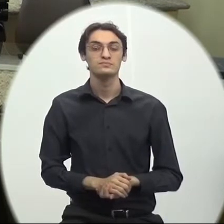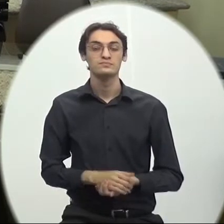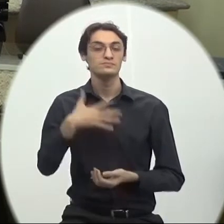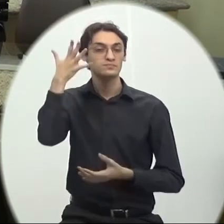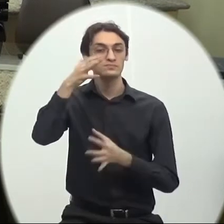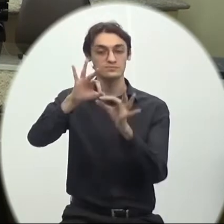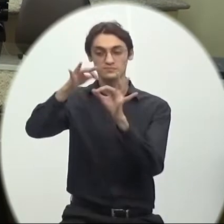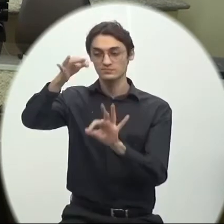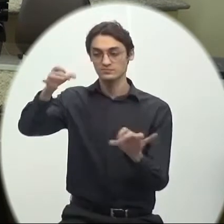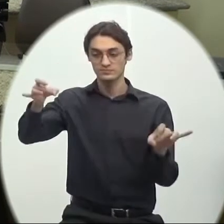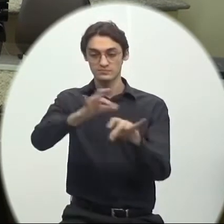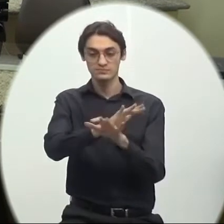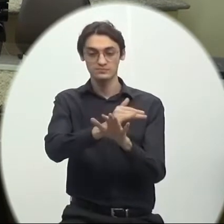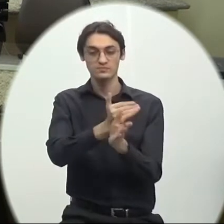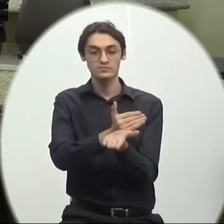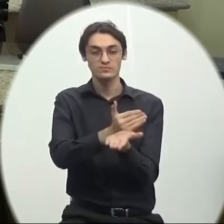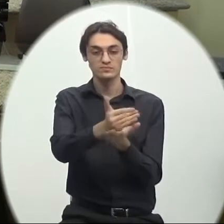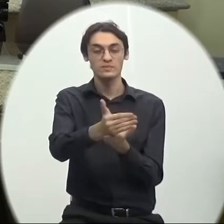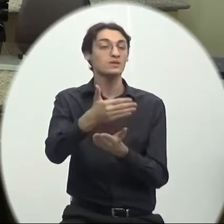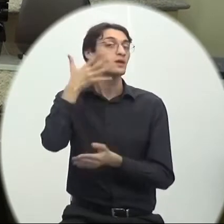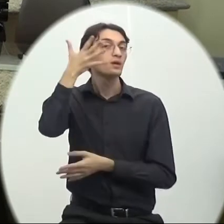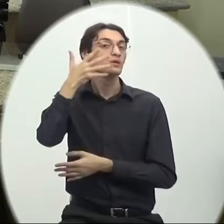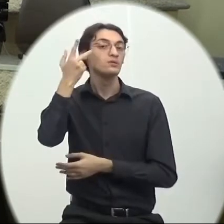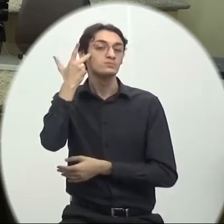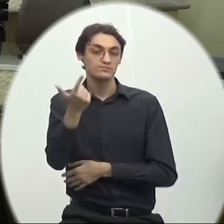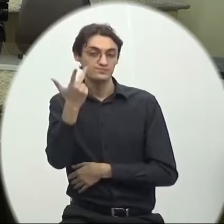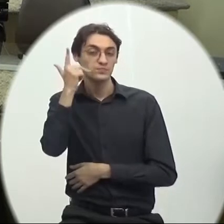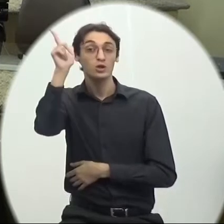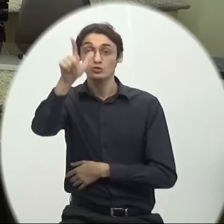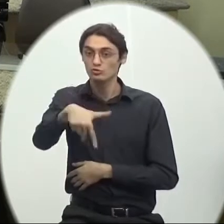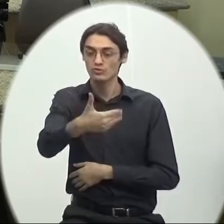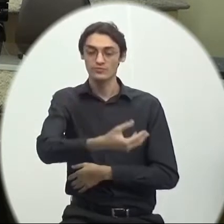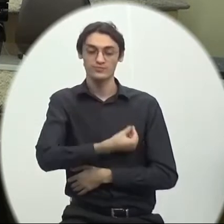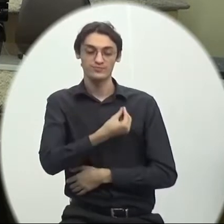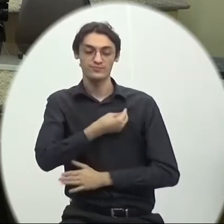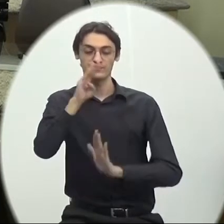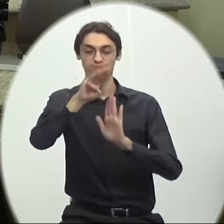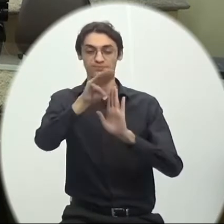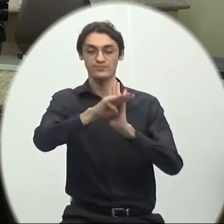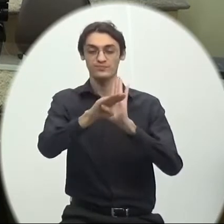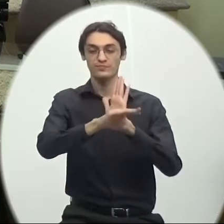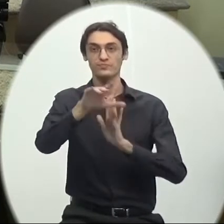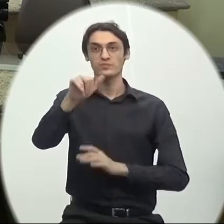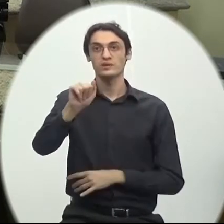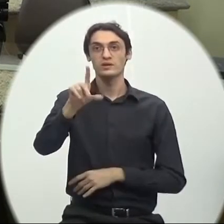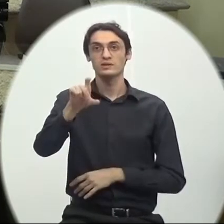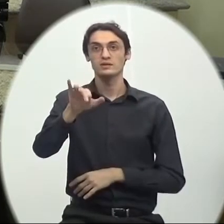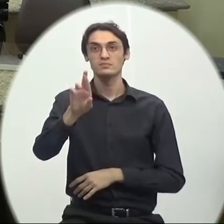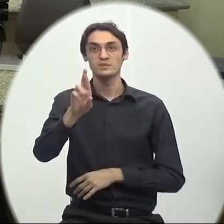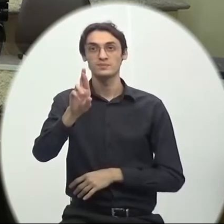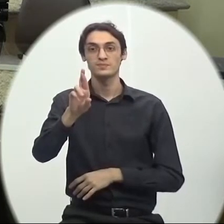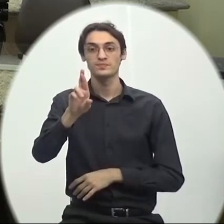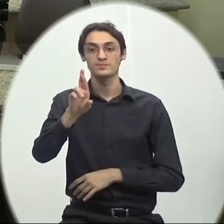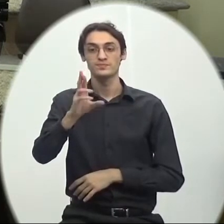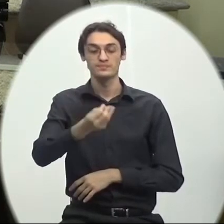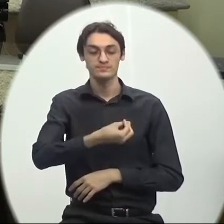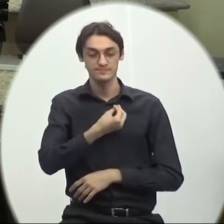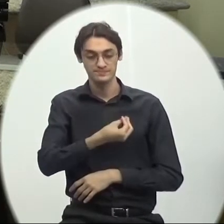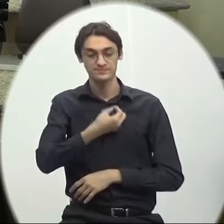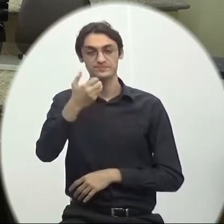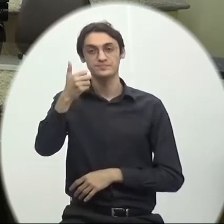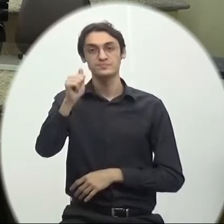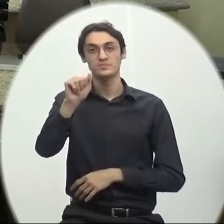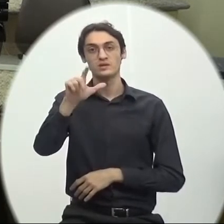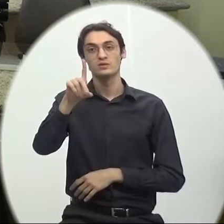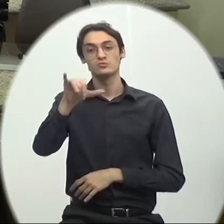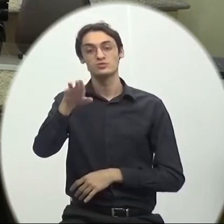Terminado o grande expediente, passamos para a ordem do dia. Solicito novamente a confirmação do quórum. Vereador Ademir Norato. Presente. Vereador